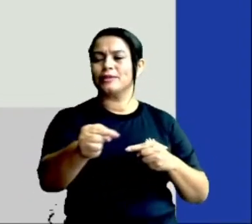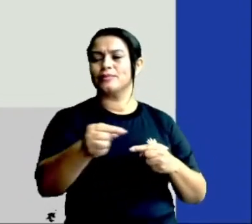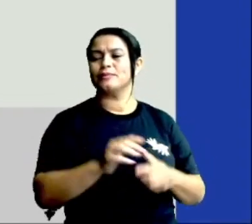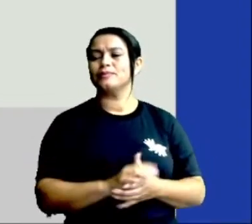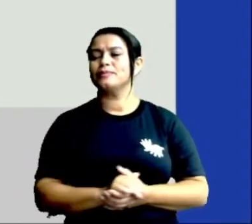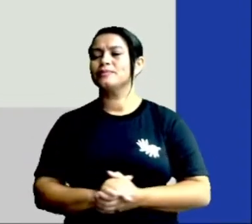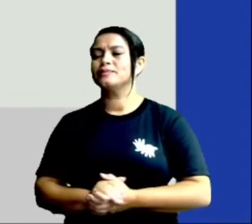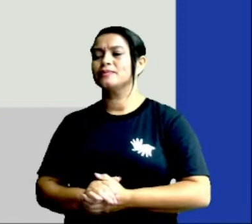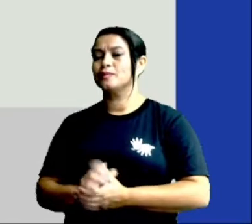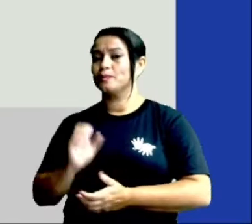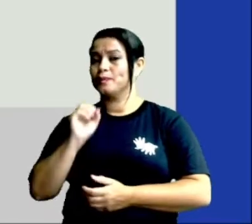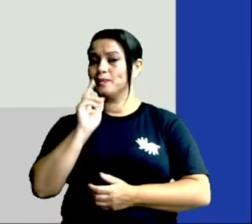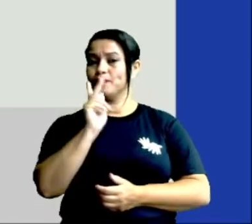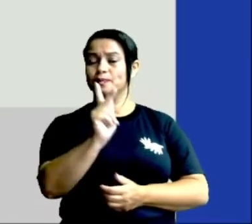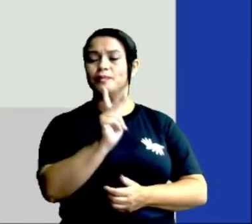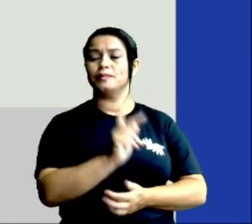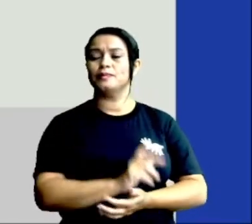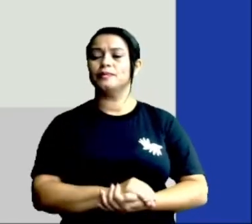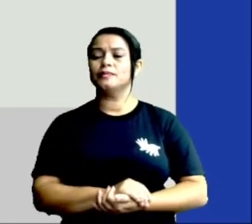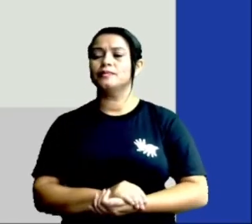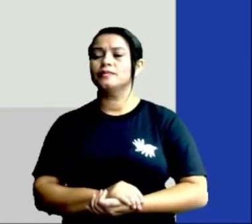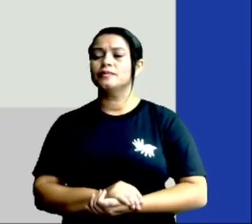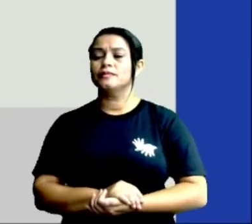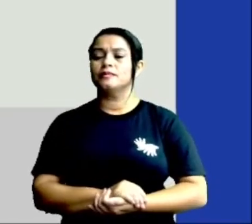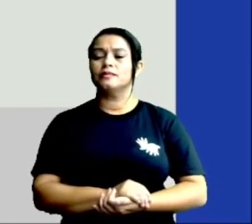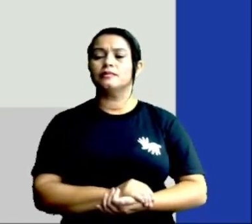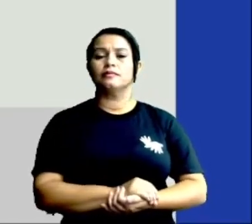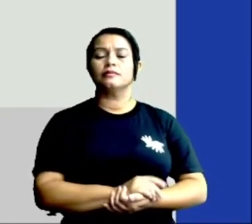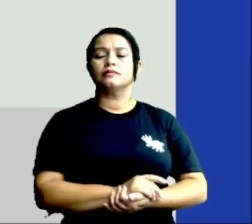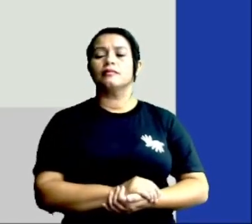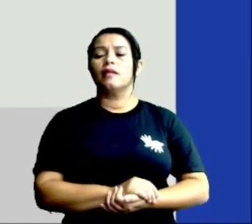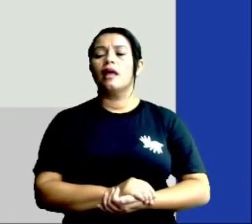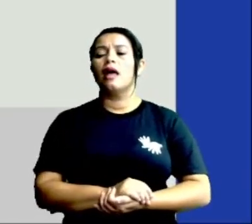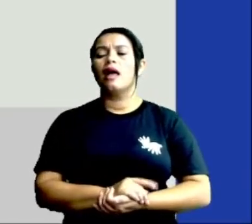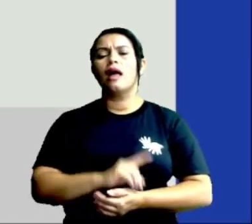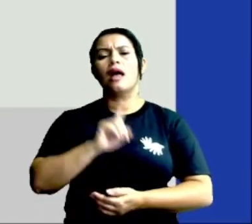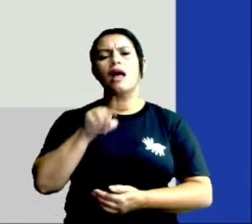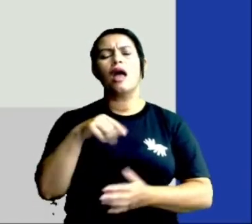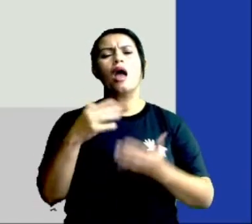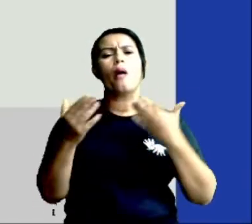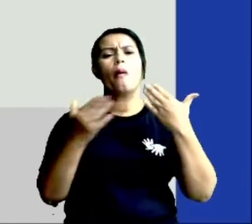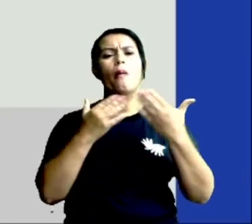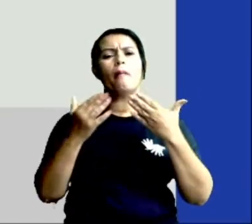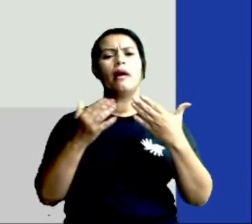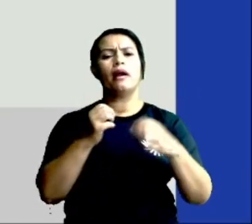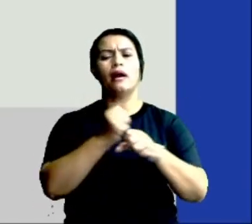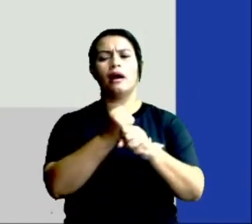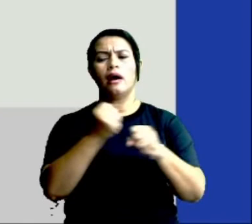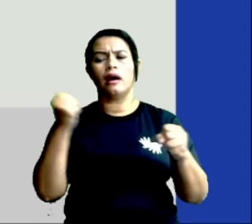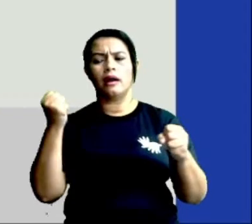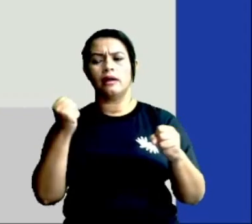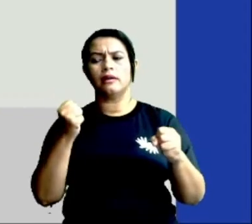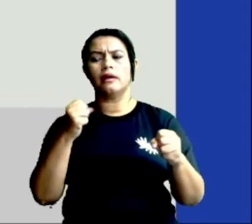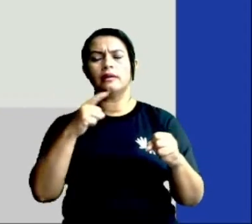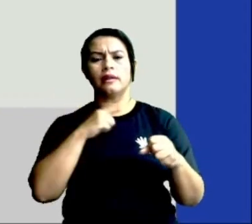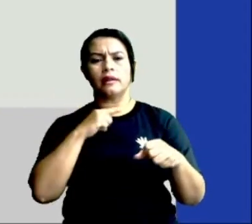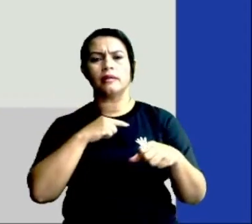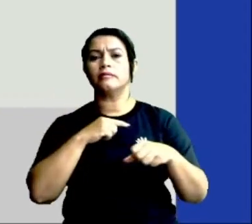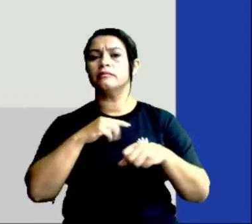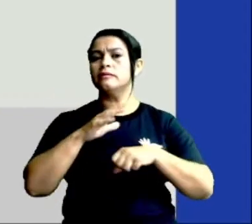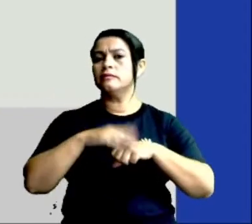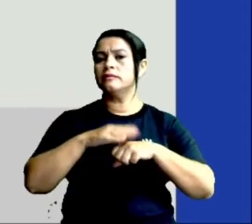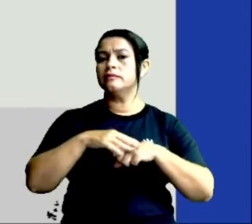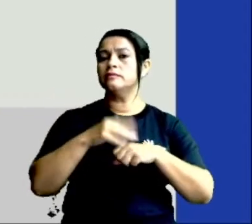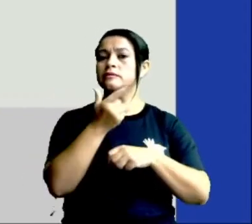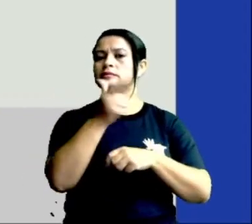certo? Ok? Vamos lá. É comparar a grandeza a ser medida com outra